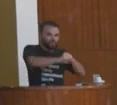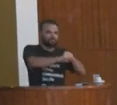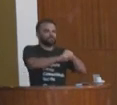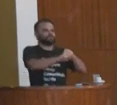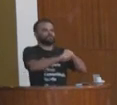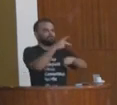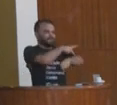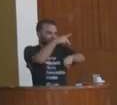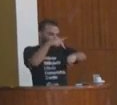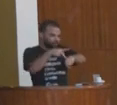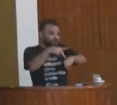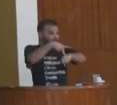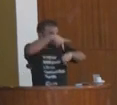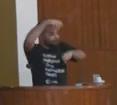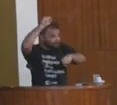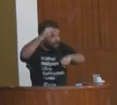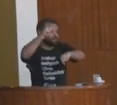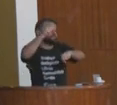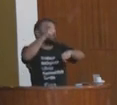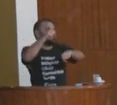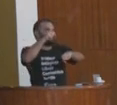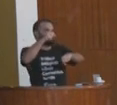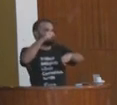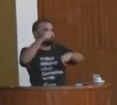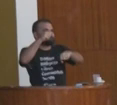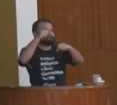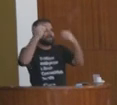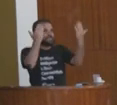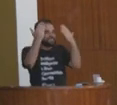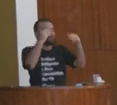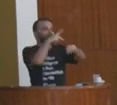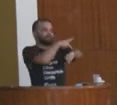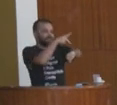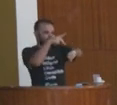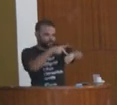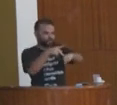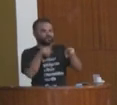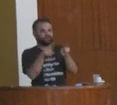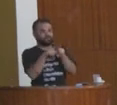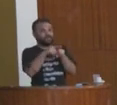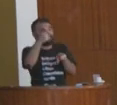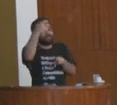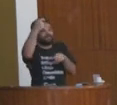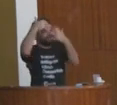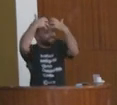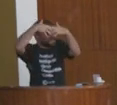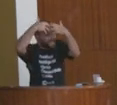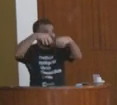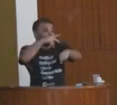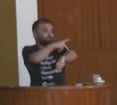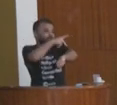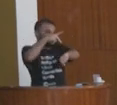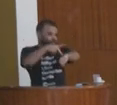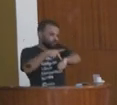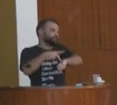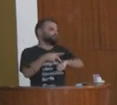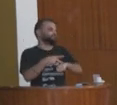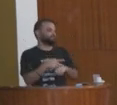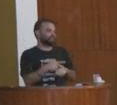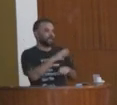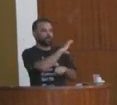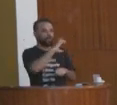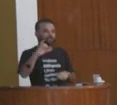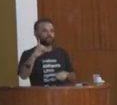em psicopedagogia, neuropsicopedagogia, em atendimento educacional especializado. Coordenadora do